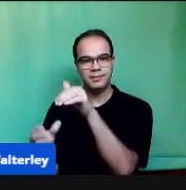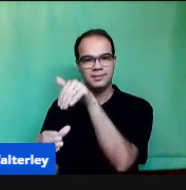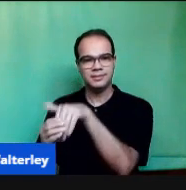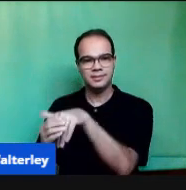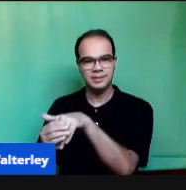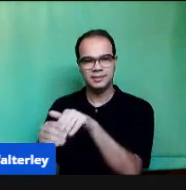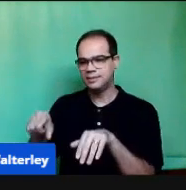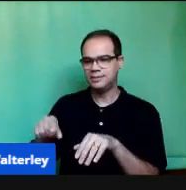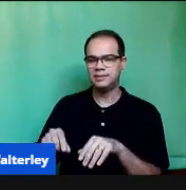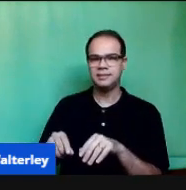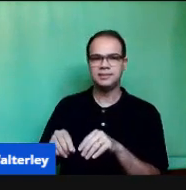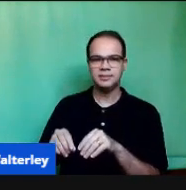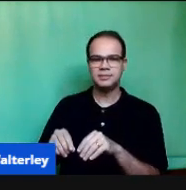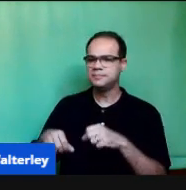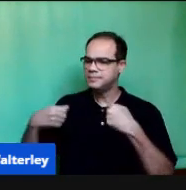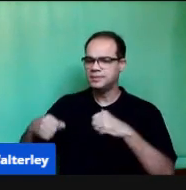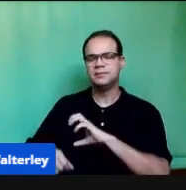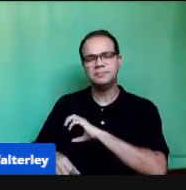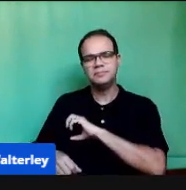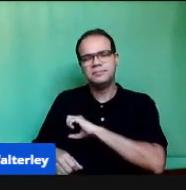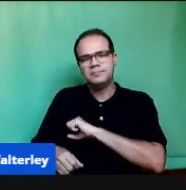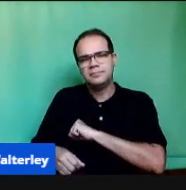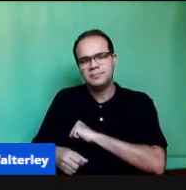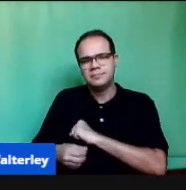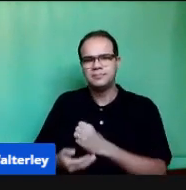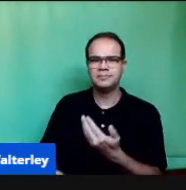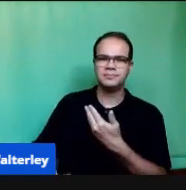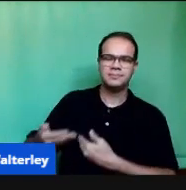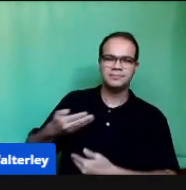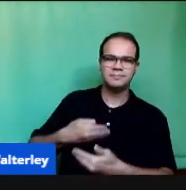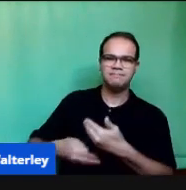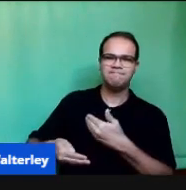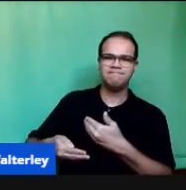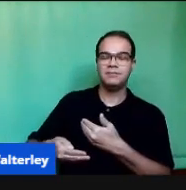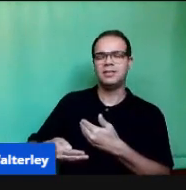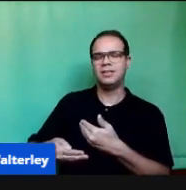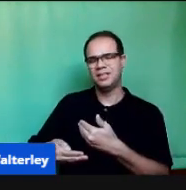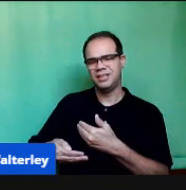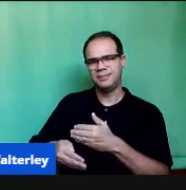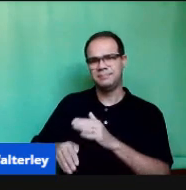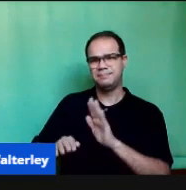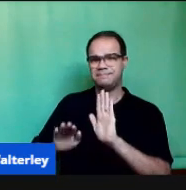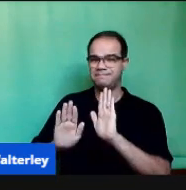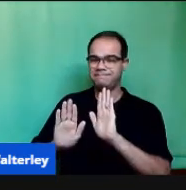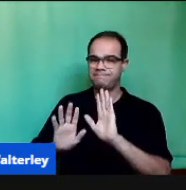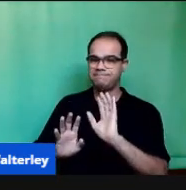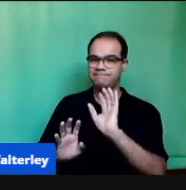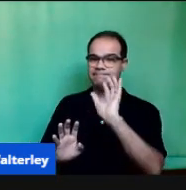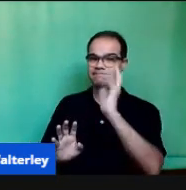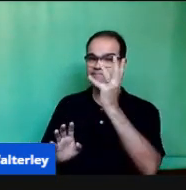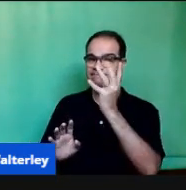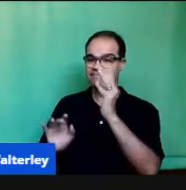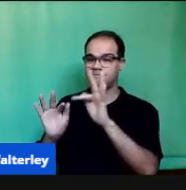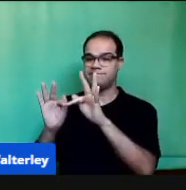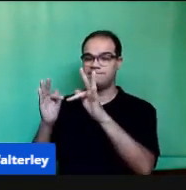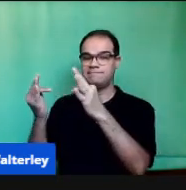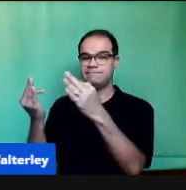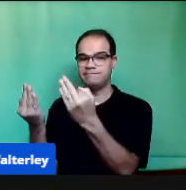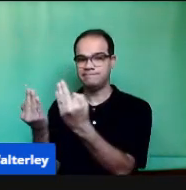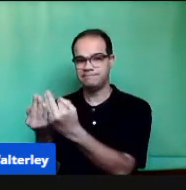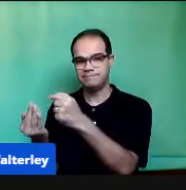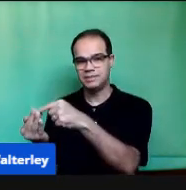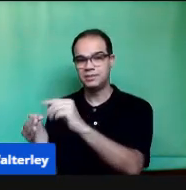deveria ser reproduzido o amor, mas famílias também acabam sendo um espaço de reprodução